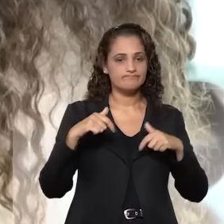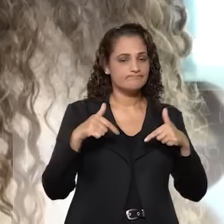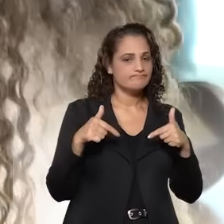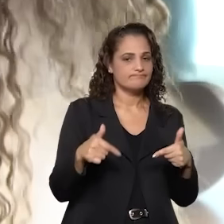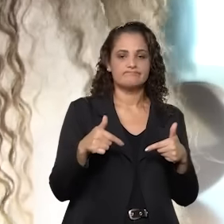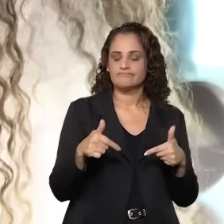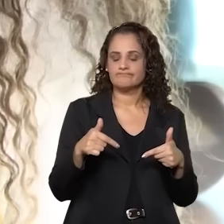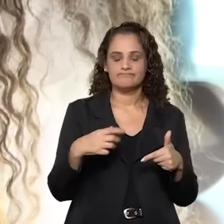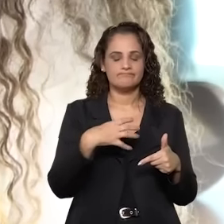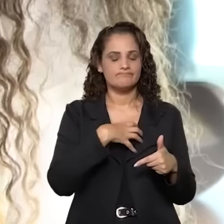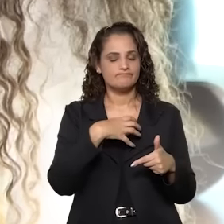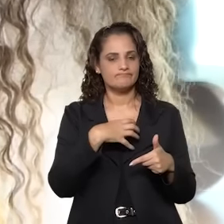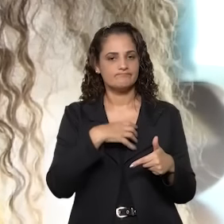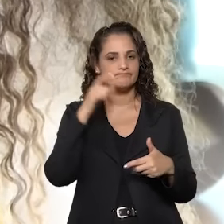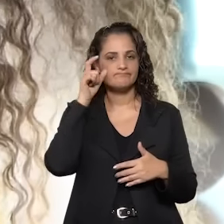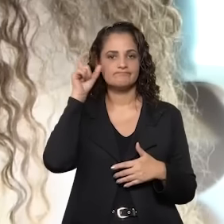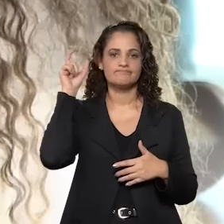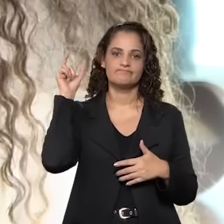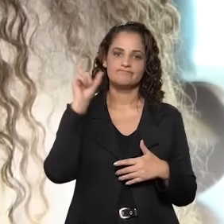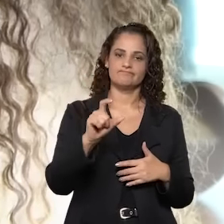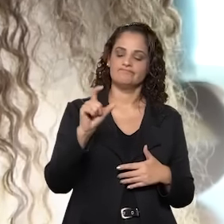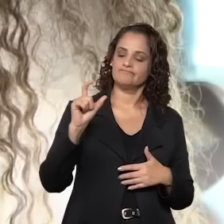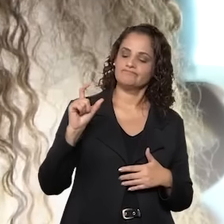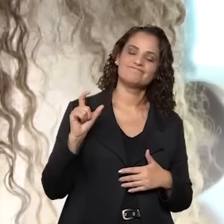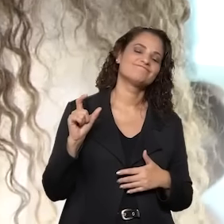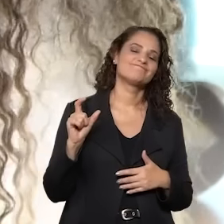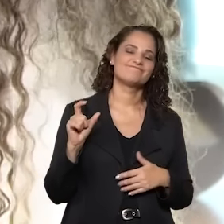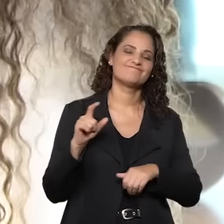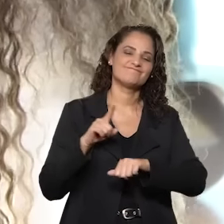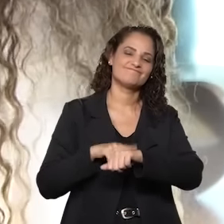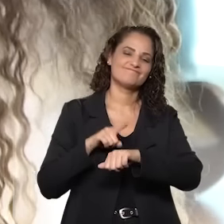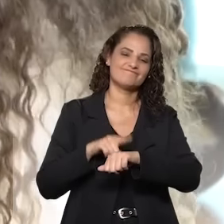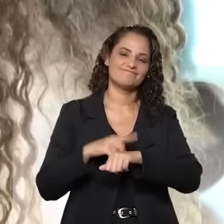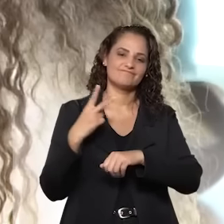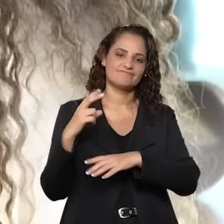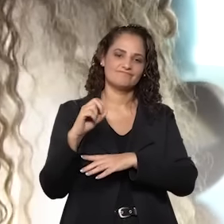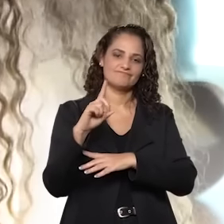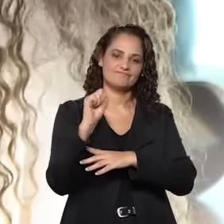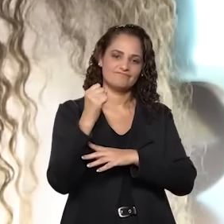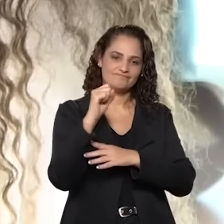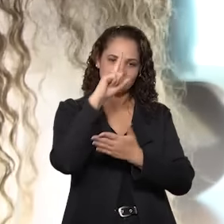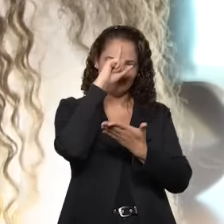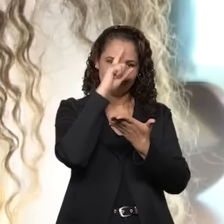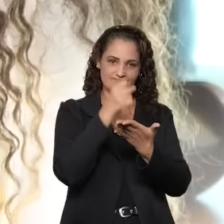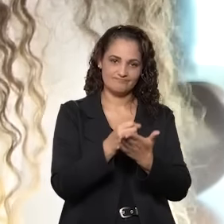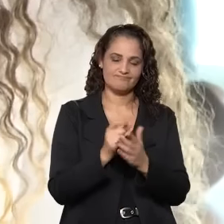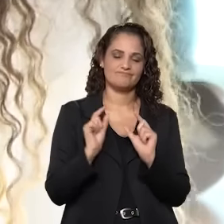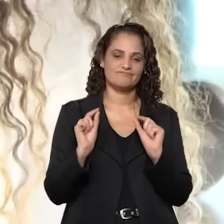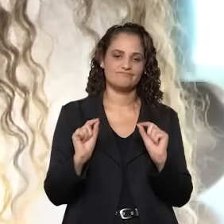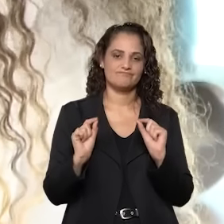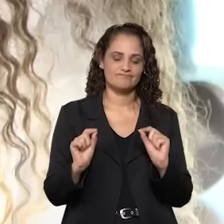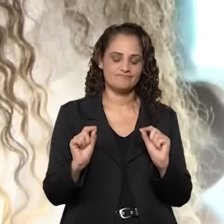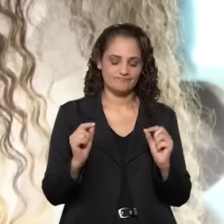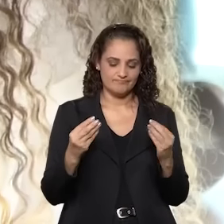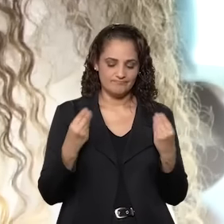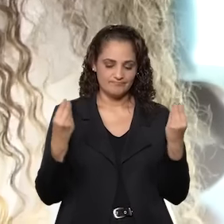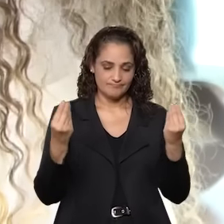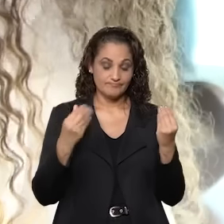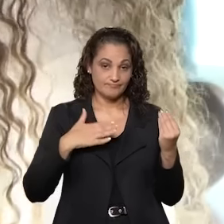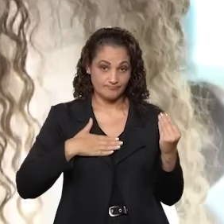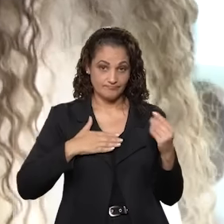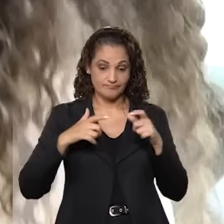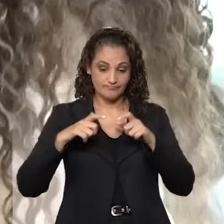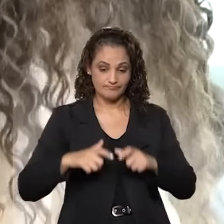mais intencional né então naquele momento em 2018 eu tomo a decisão de que do meu lugar de profissional